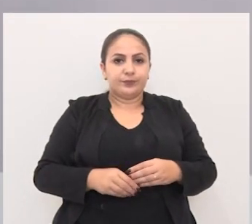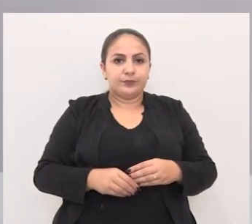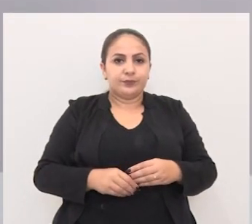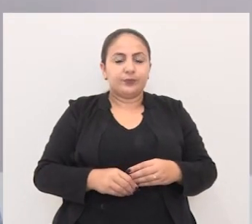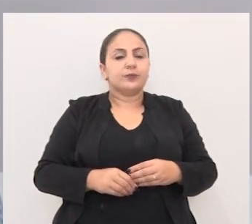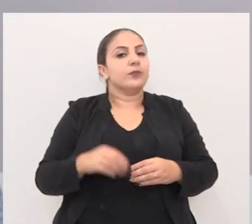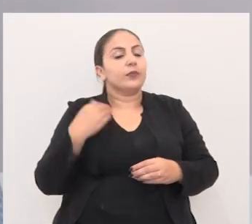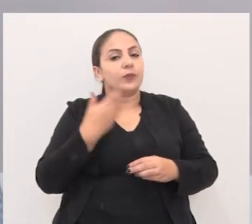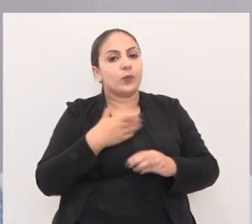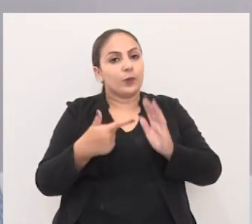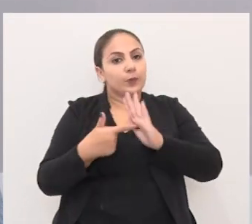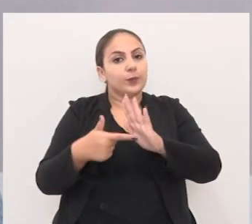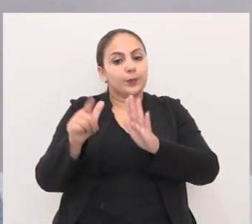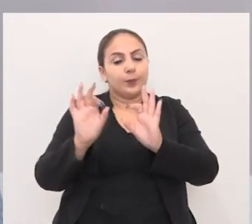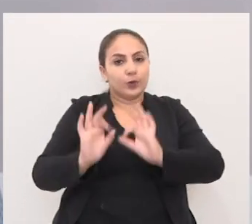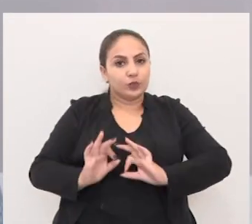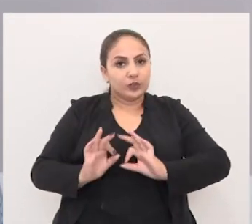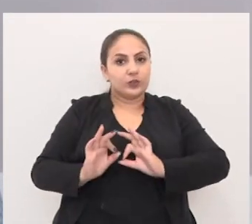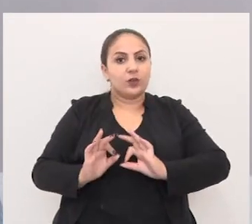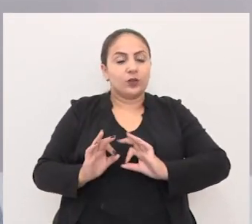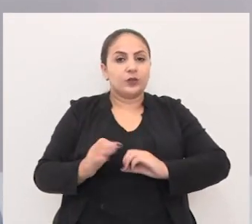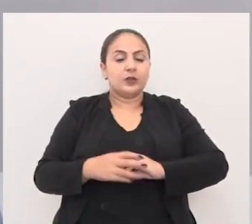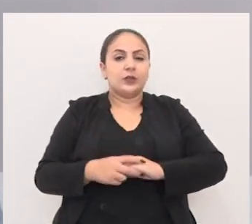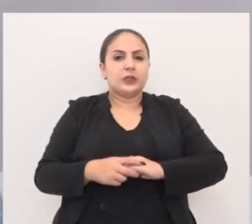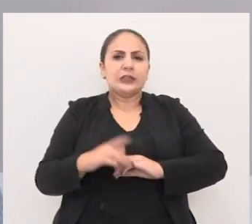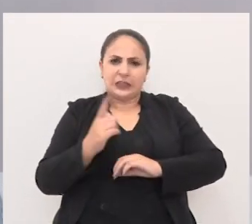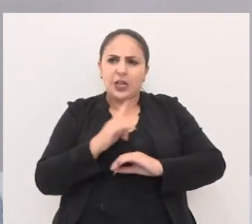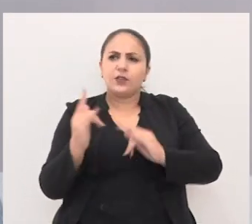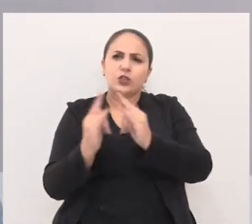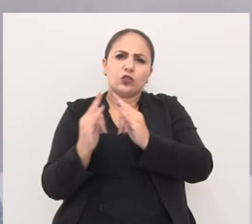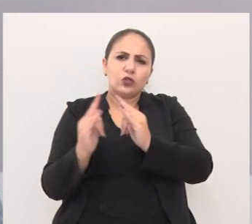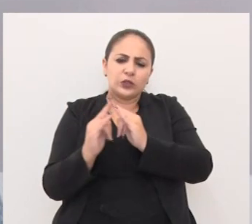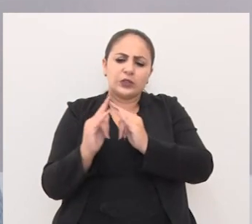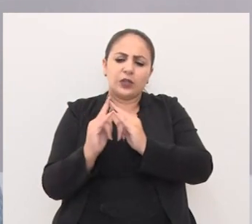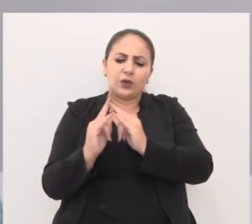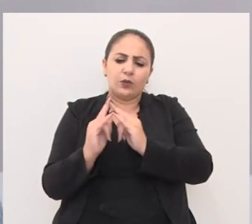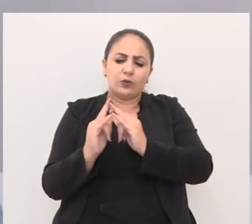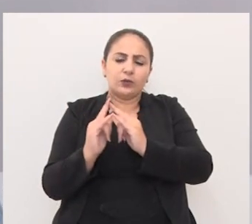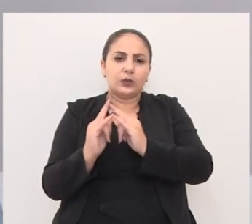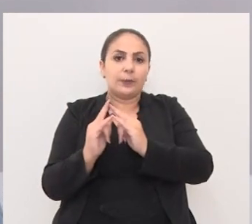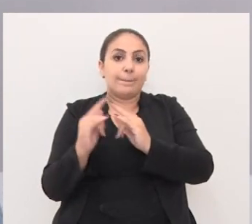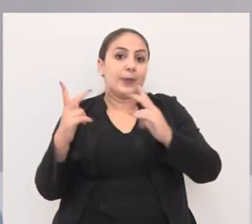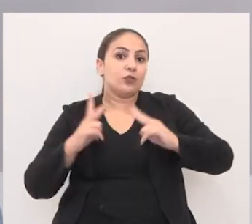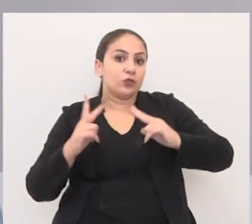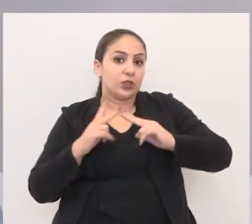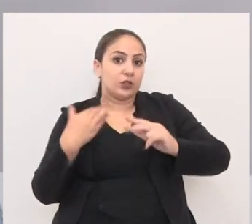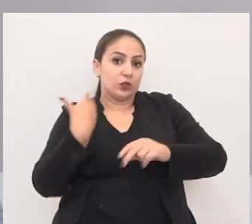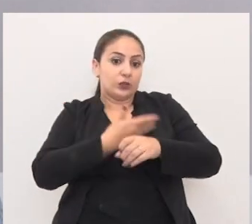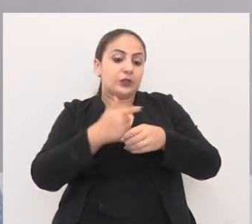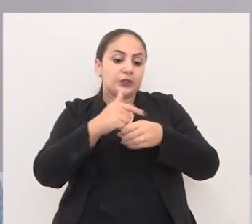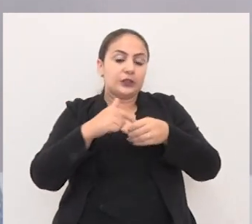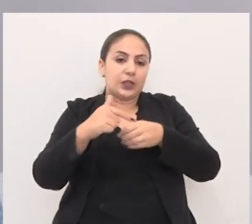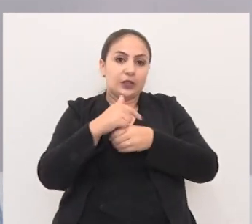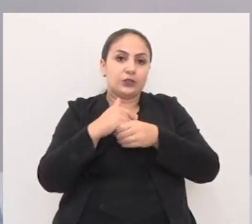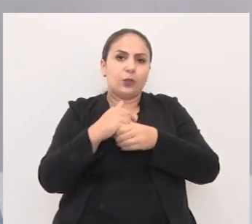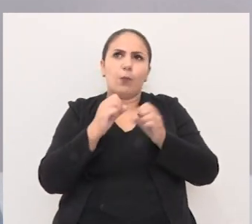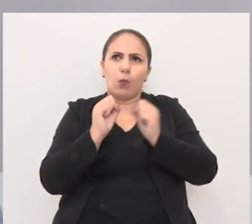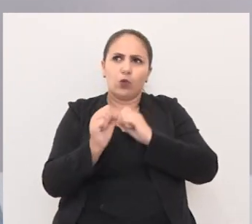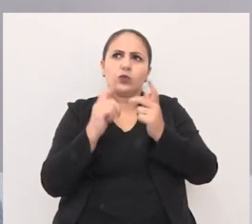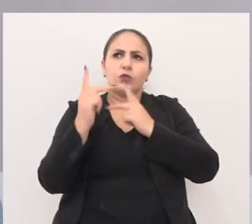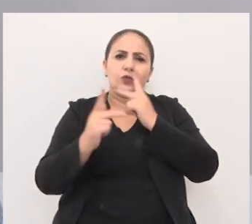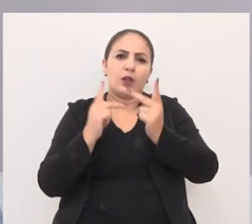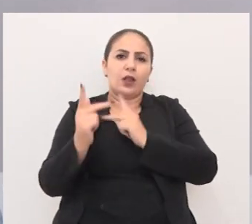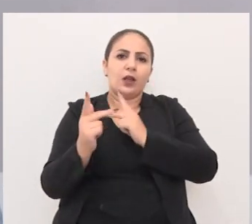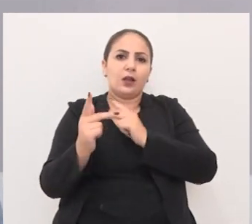quando nós apresentamos esse projeto, fomos procurados aí por algumas instituições particulares aqui da nossa cidade. Posso